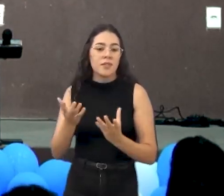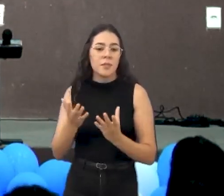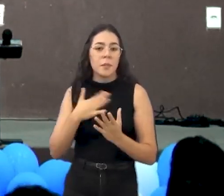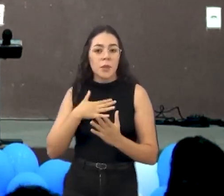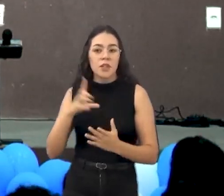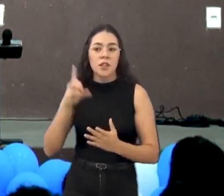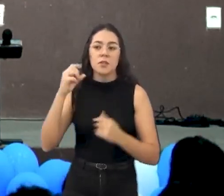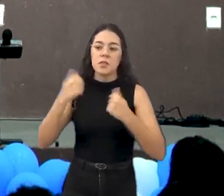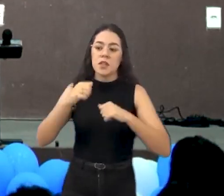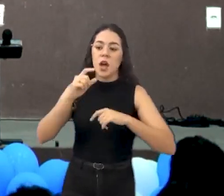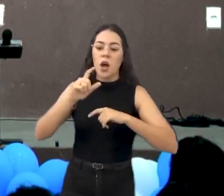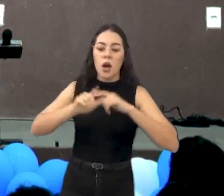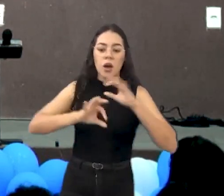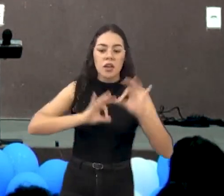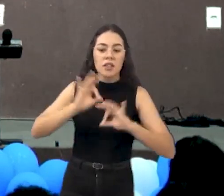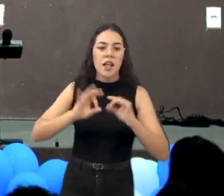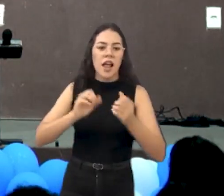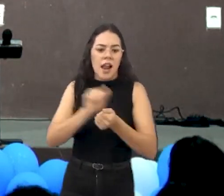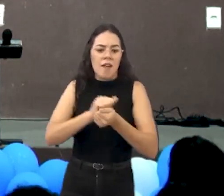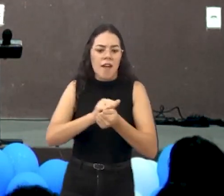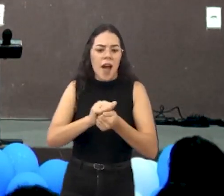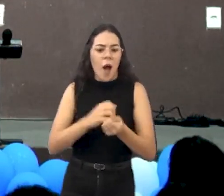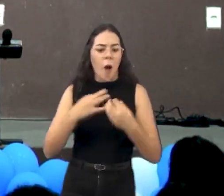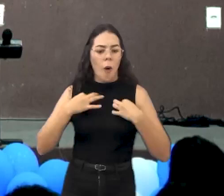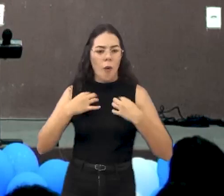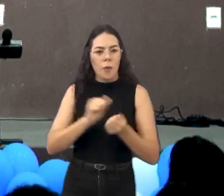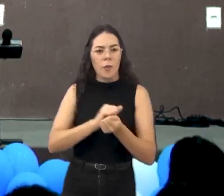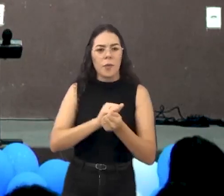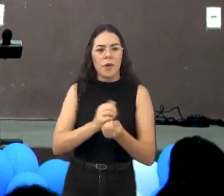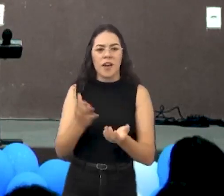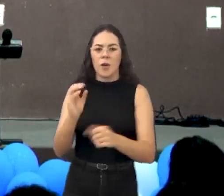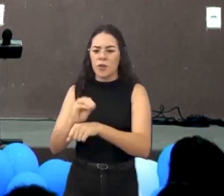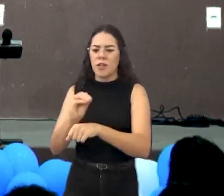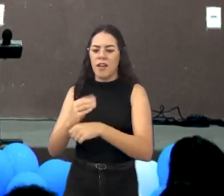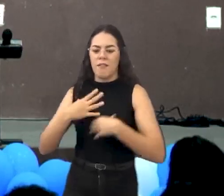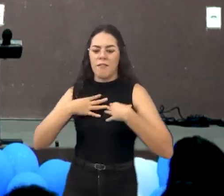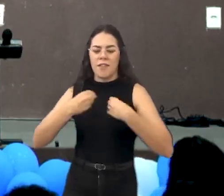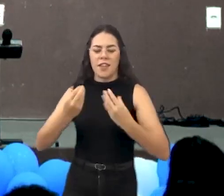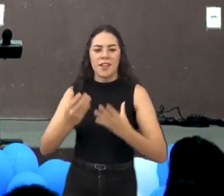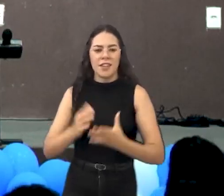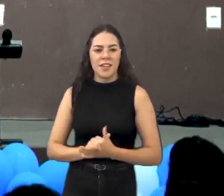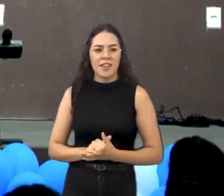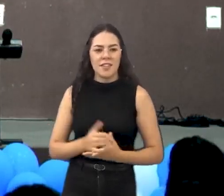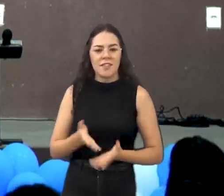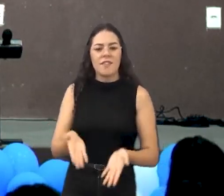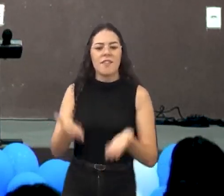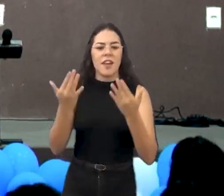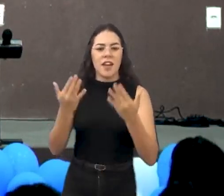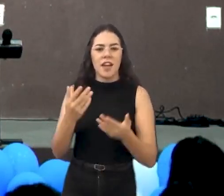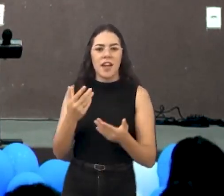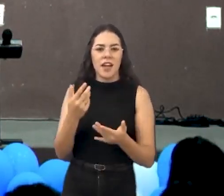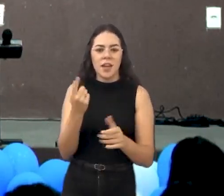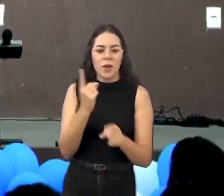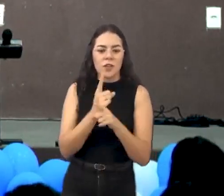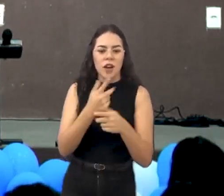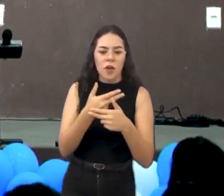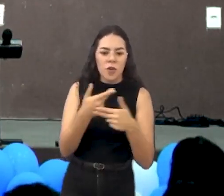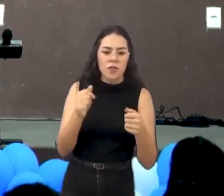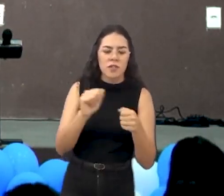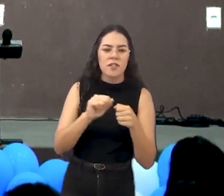arrumar o que fazer da tua vida, uma lavagem de roupa, um menino para cuidar, um bebezinho, sei lá, vai arrumar alguma coisa para fazer.